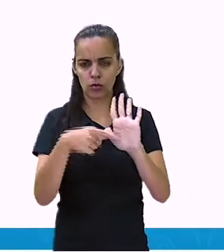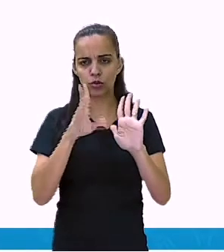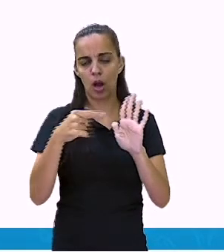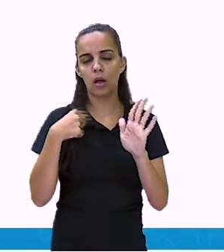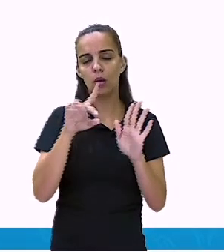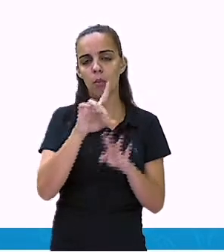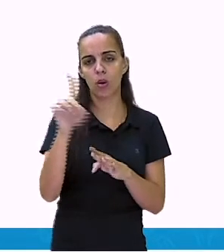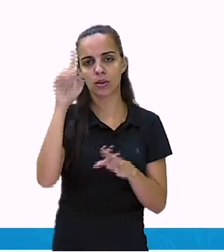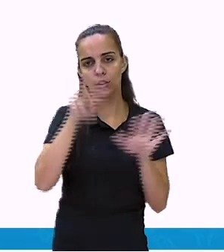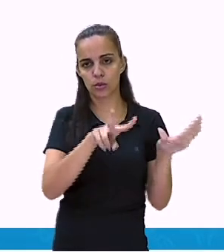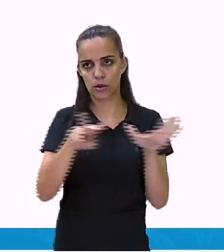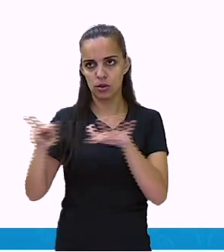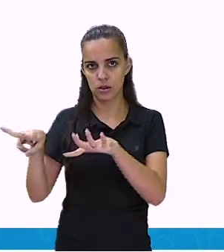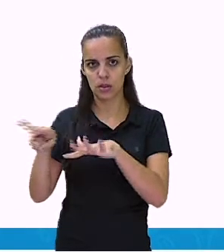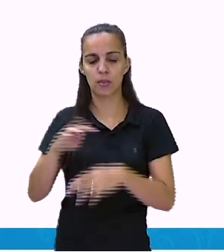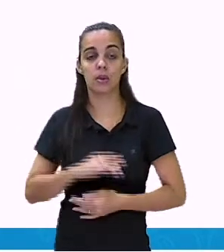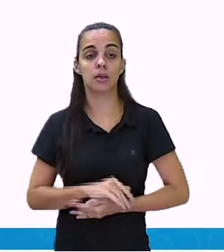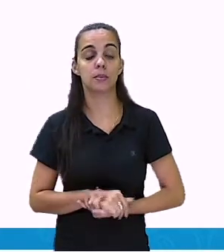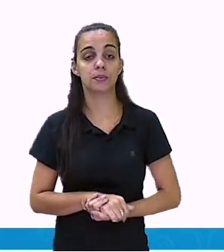diário.